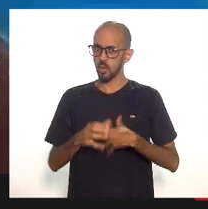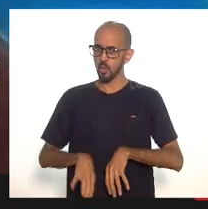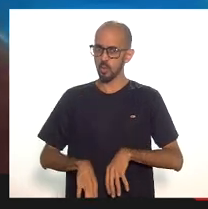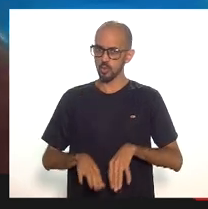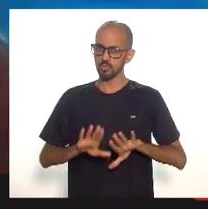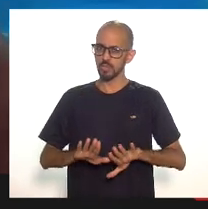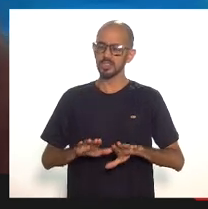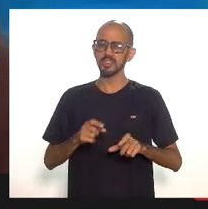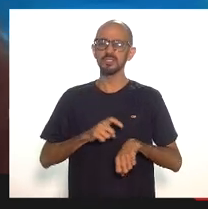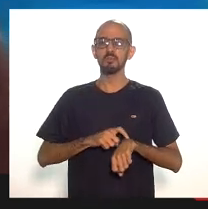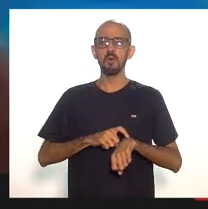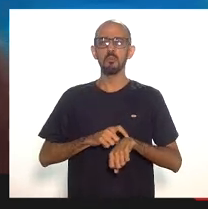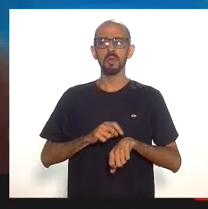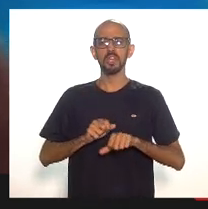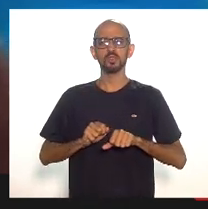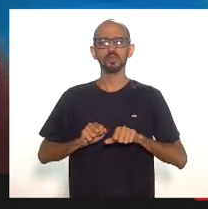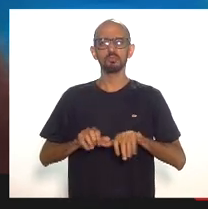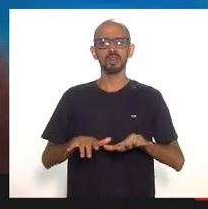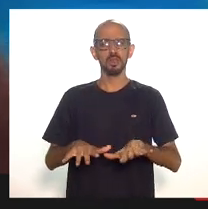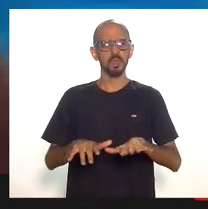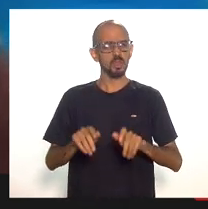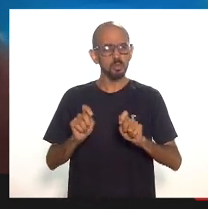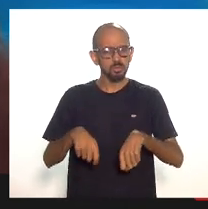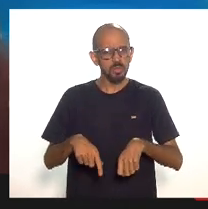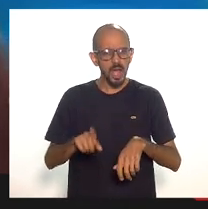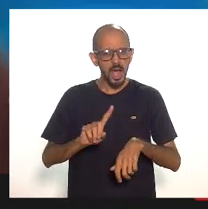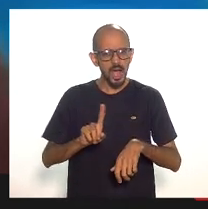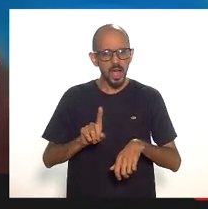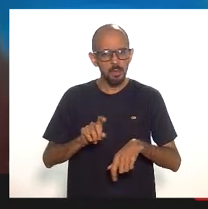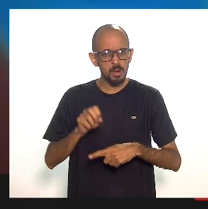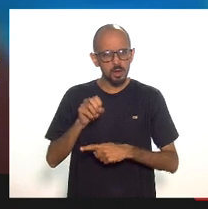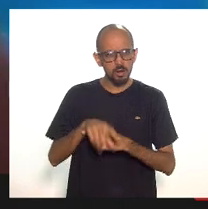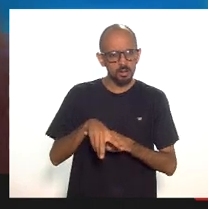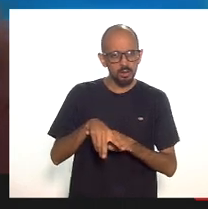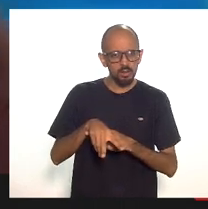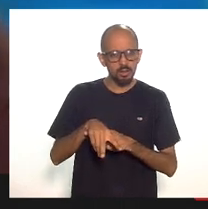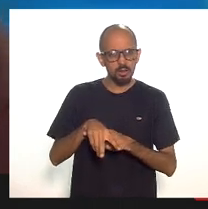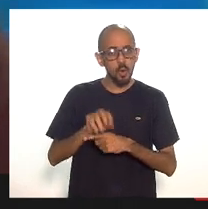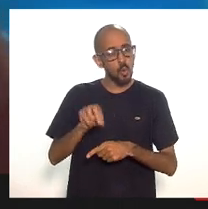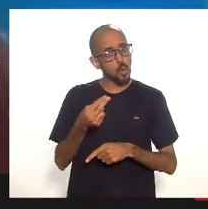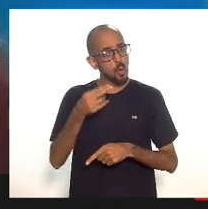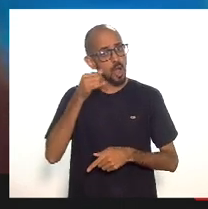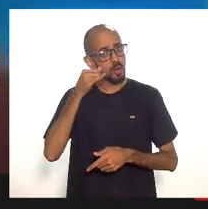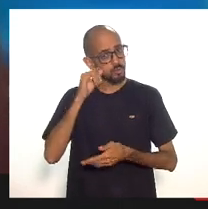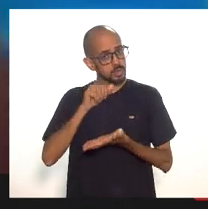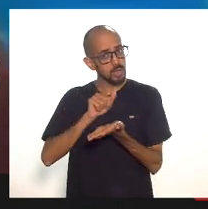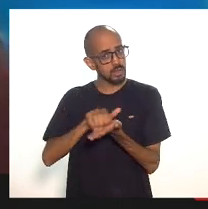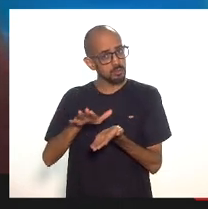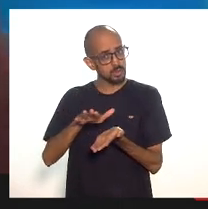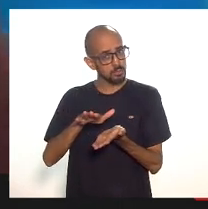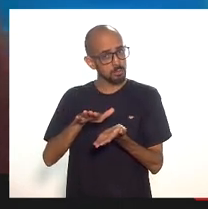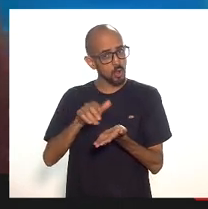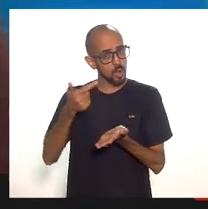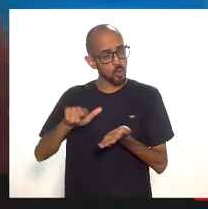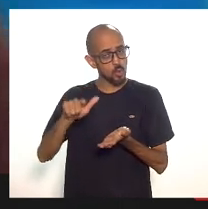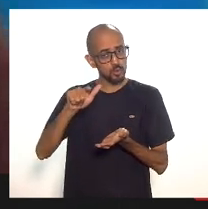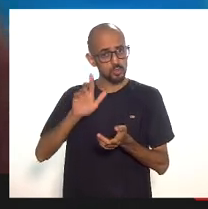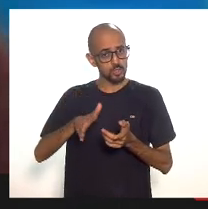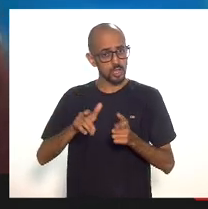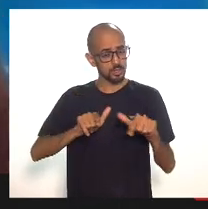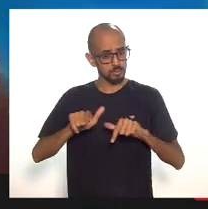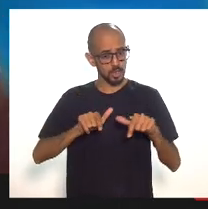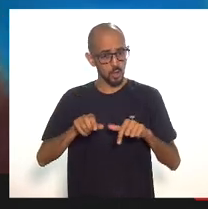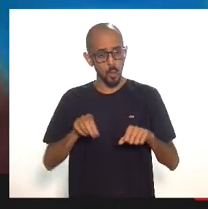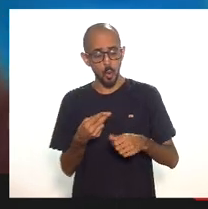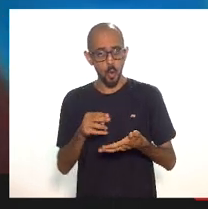como essa de pandemia, não há possibilidade de serem contratados, pelo menos não serem demitidos aqueles que trabalhavam? Não há possibilidade de contratações emergenciais